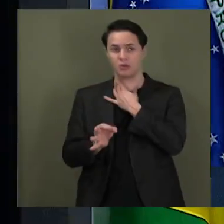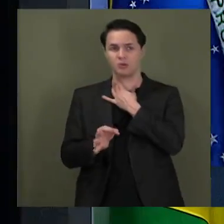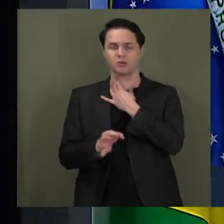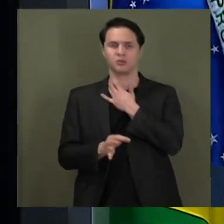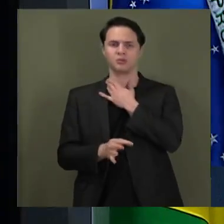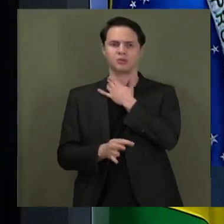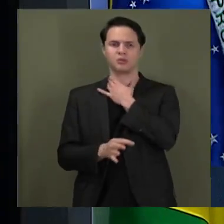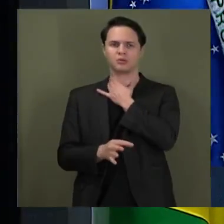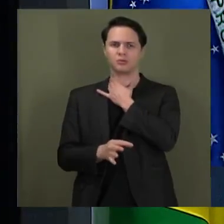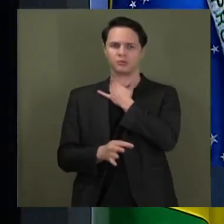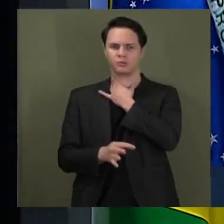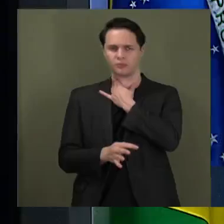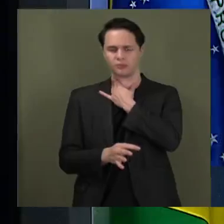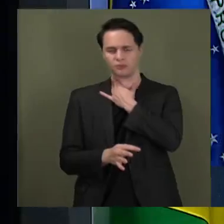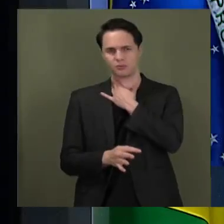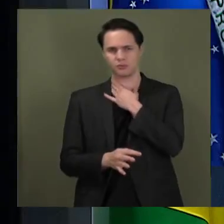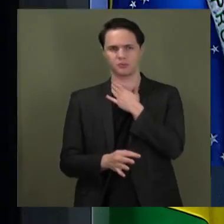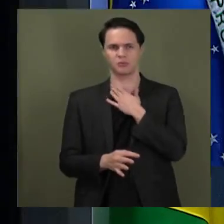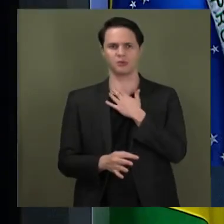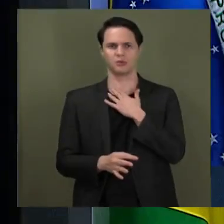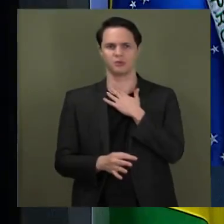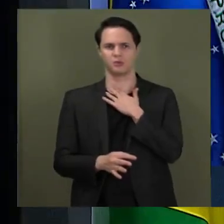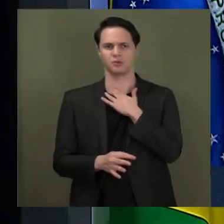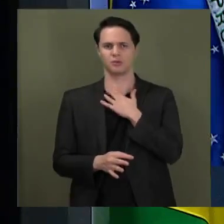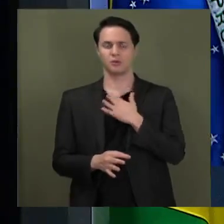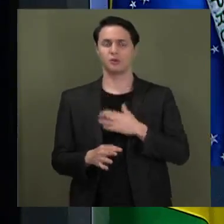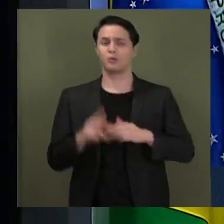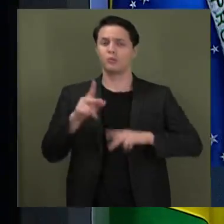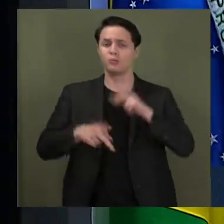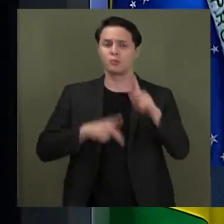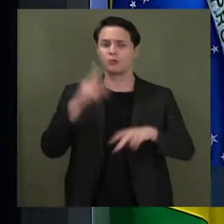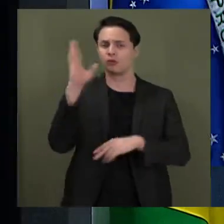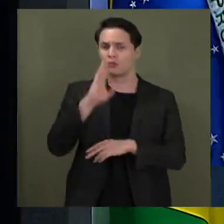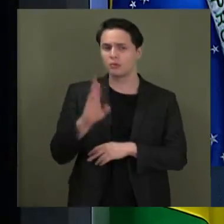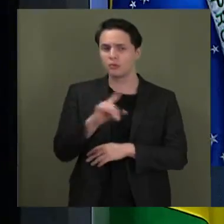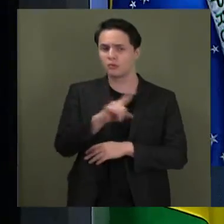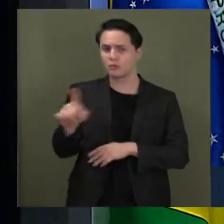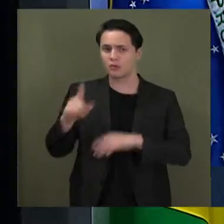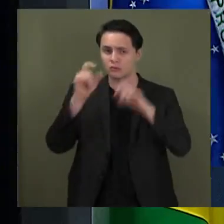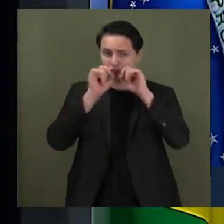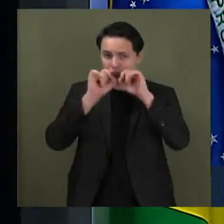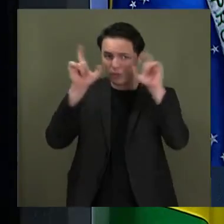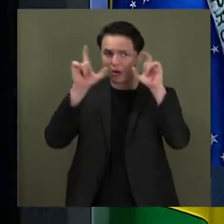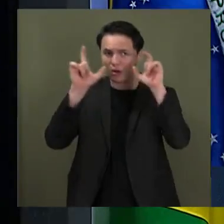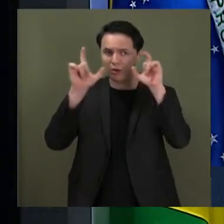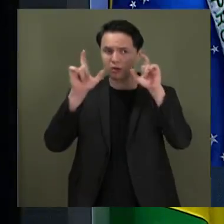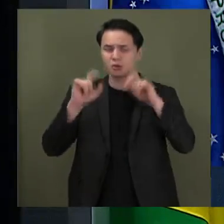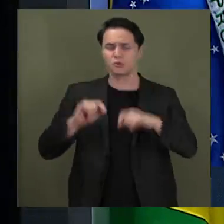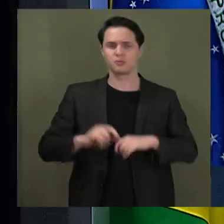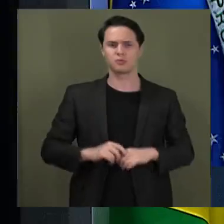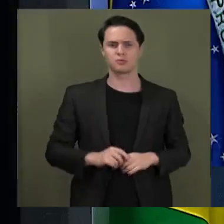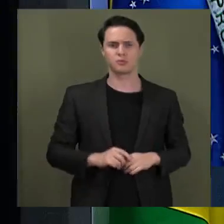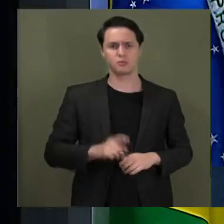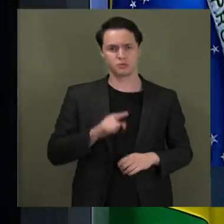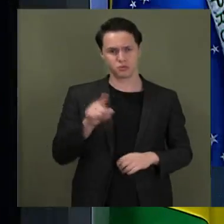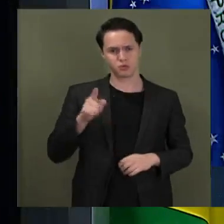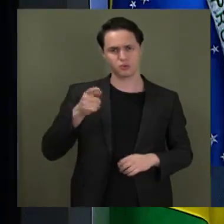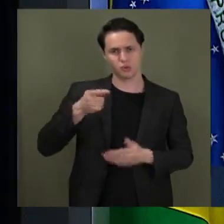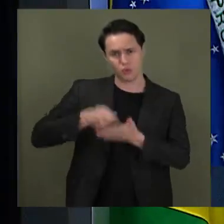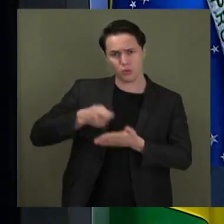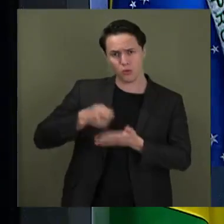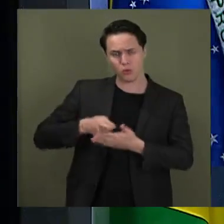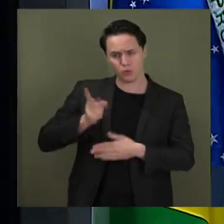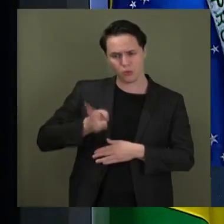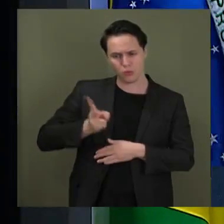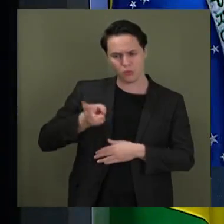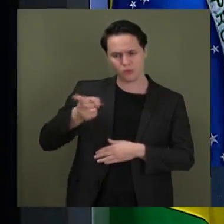Já foi avisado. Povo brasileiro, fique atento. Povo brasileiro, continue cobrando de forma